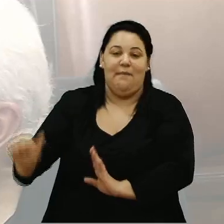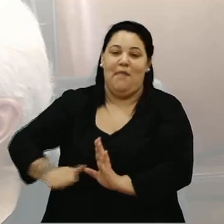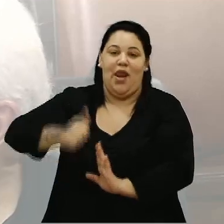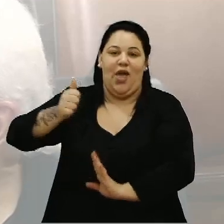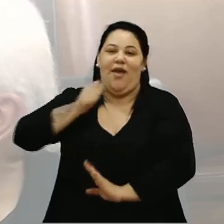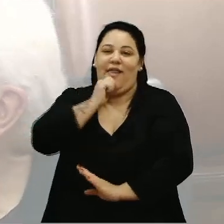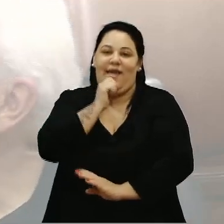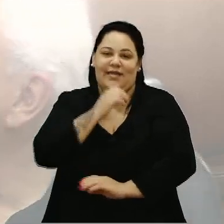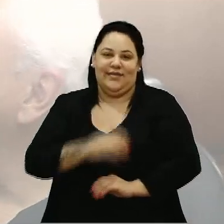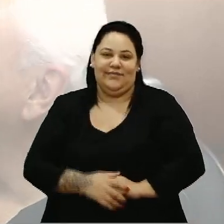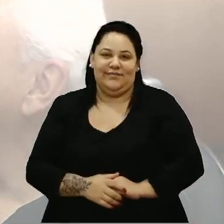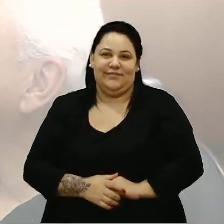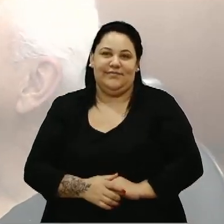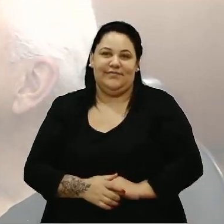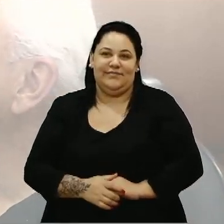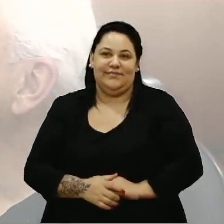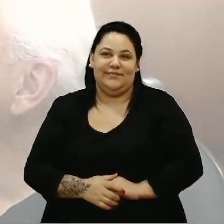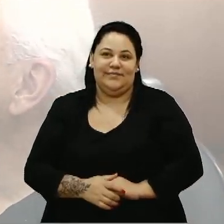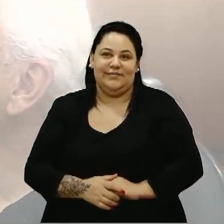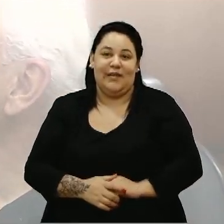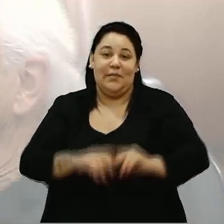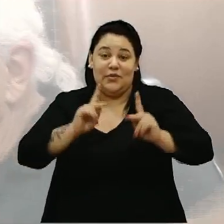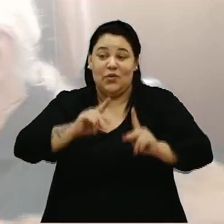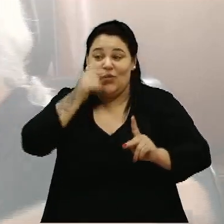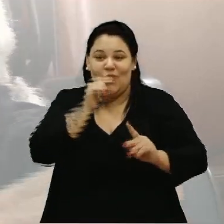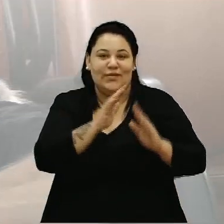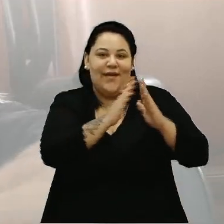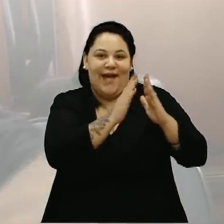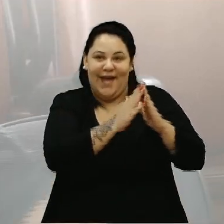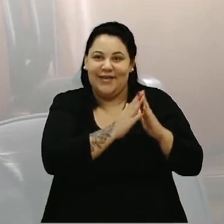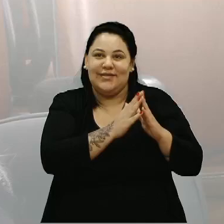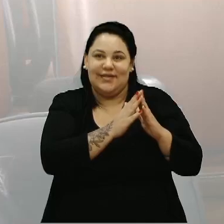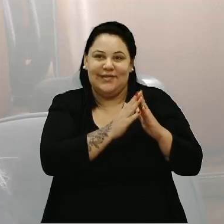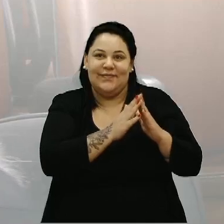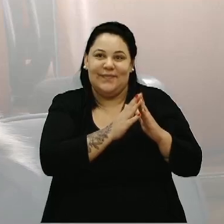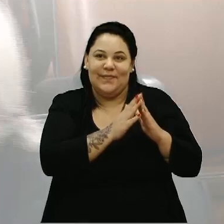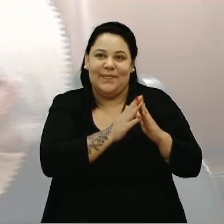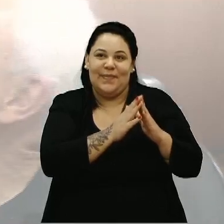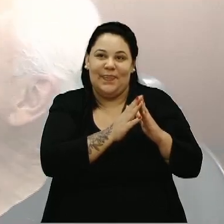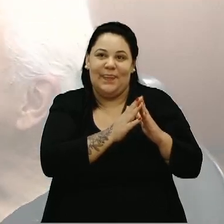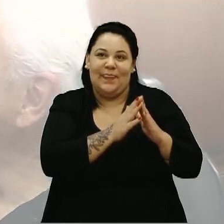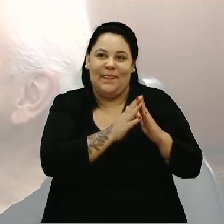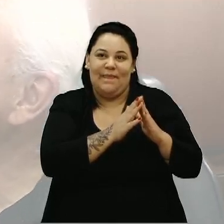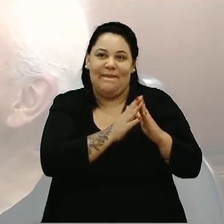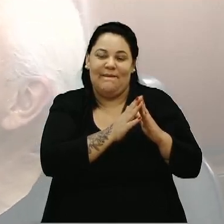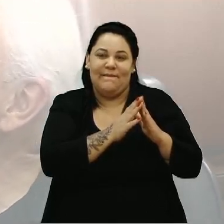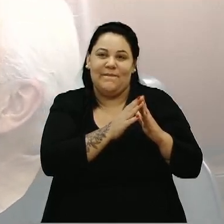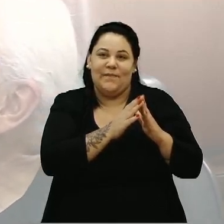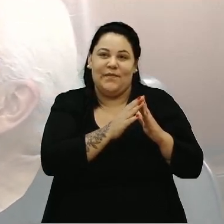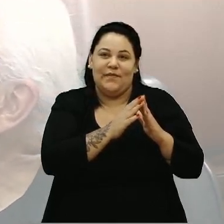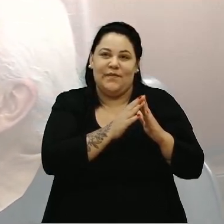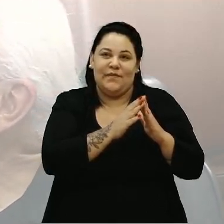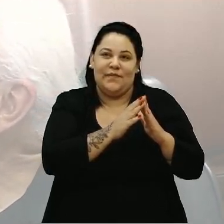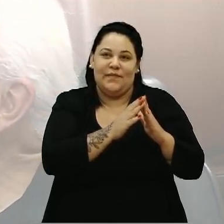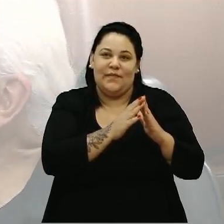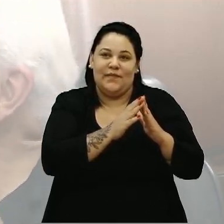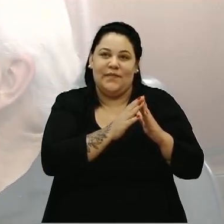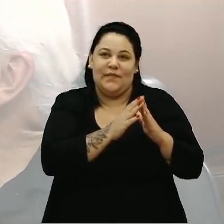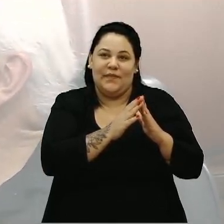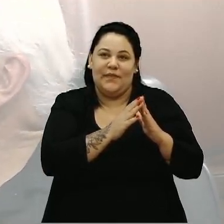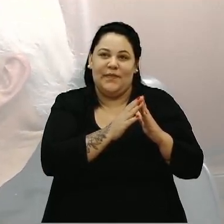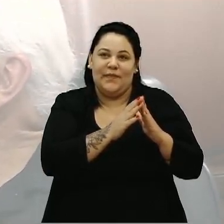Daqui a pouco, a pessoa que ganhou a casa, esses são os do apartamento, né? O Campos da Serra que são casas com terreno,